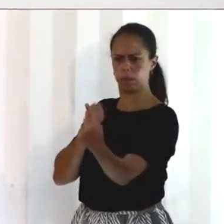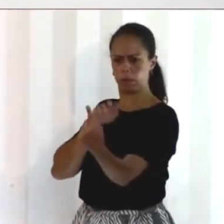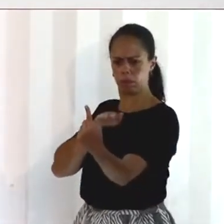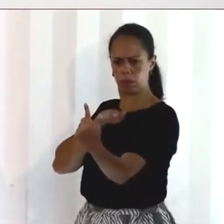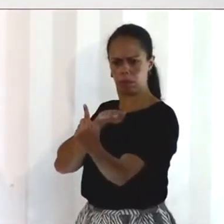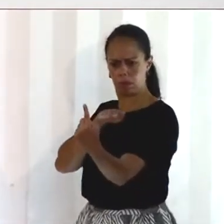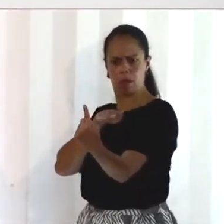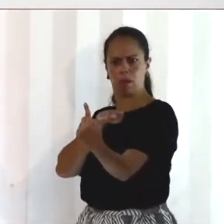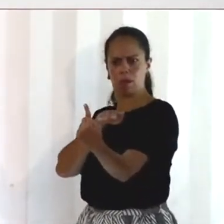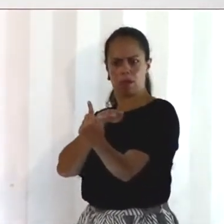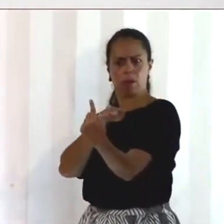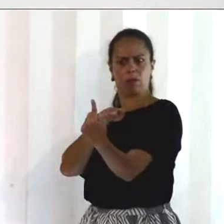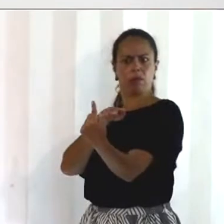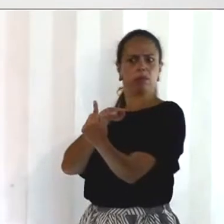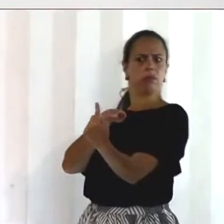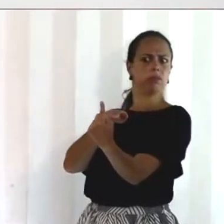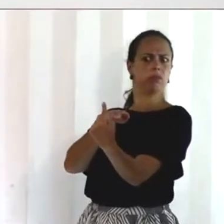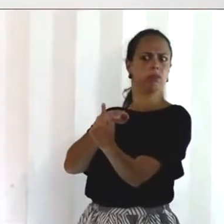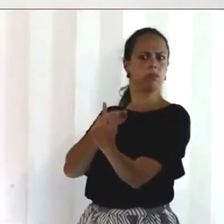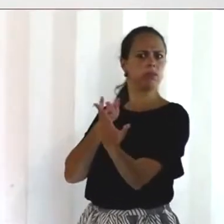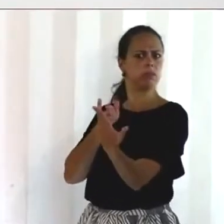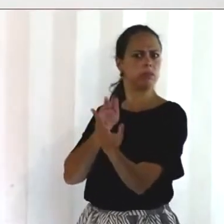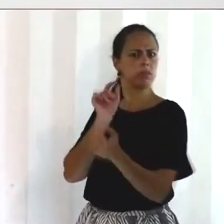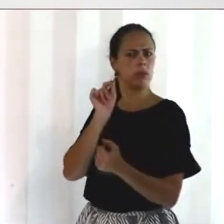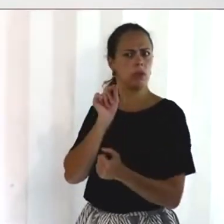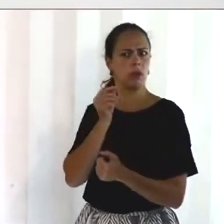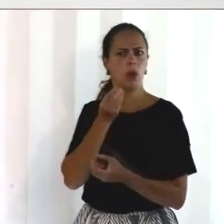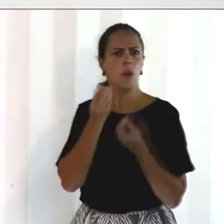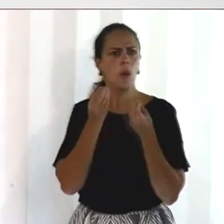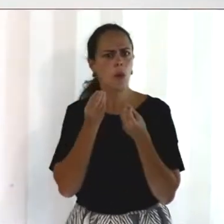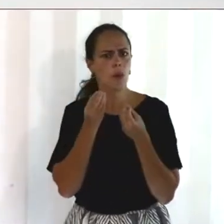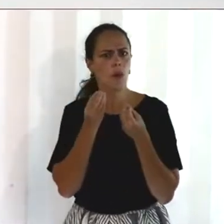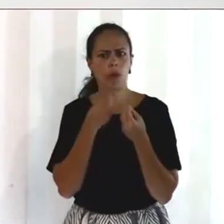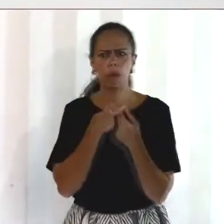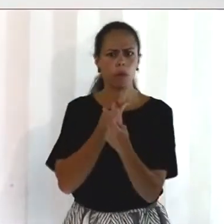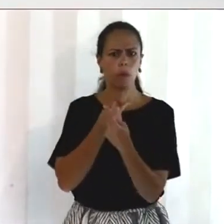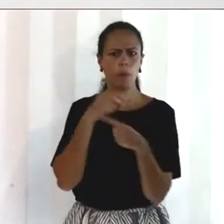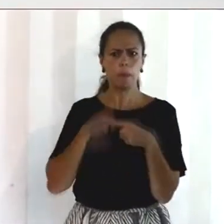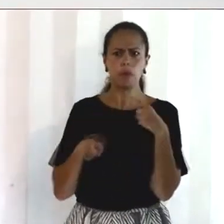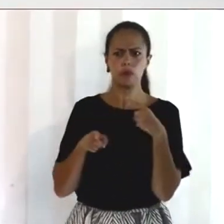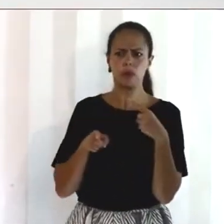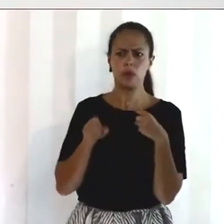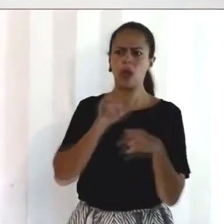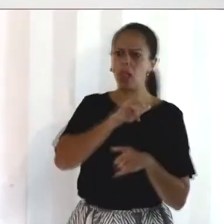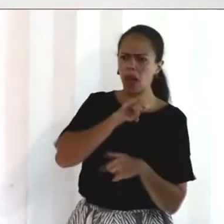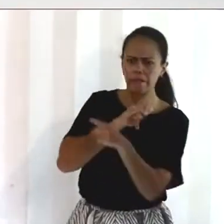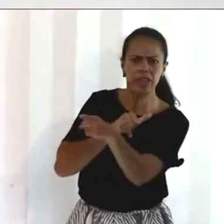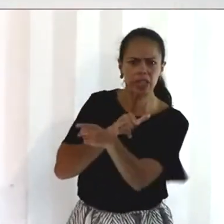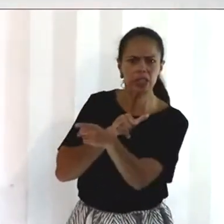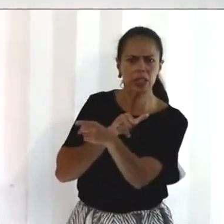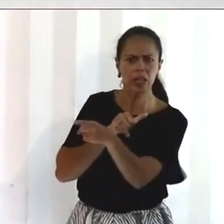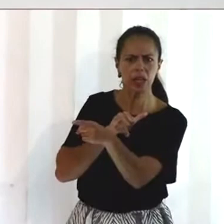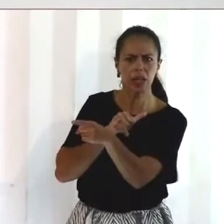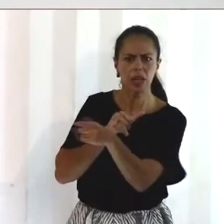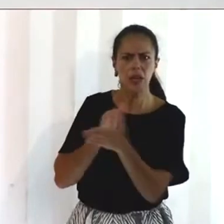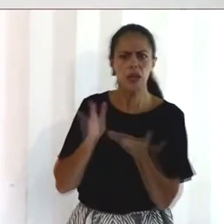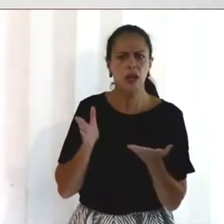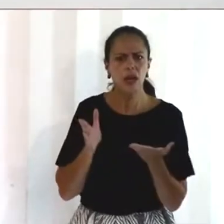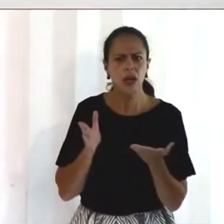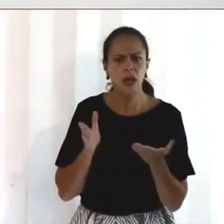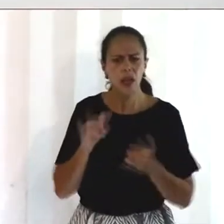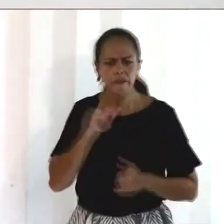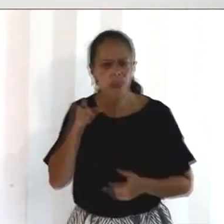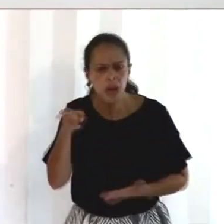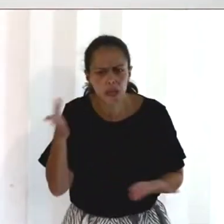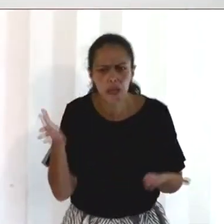alguém não disse que não pode fazer isso? Disse. E não só disse, como ele vê, a